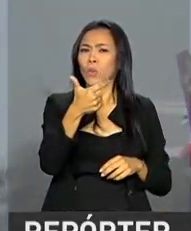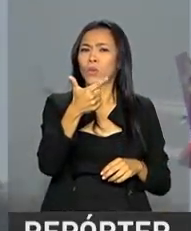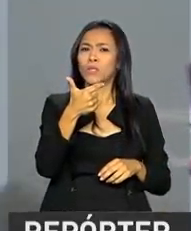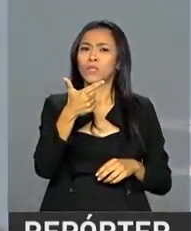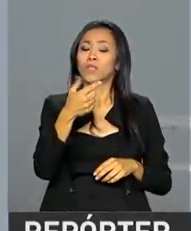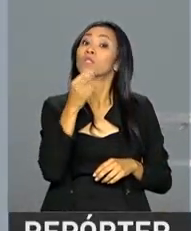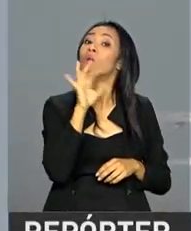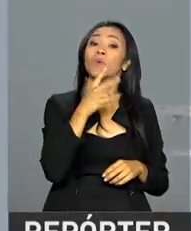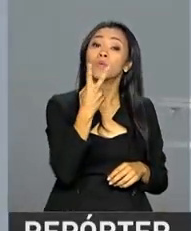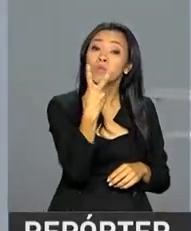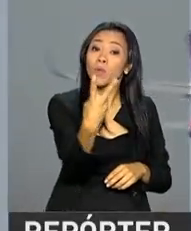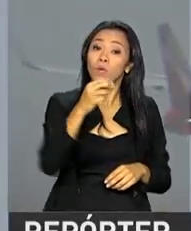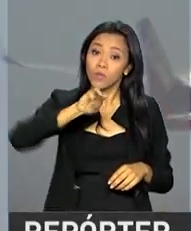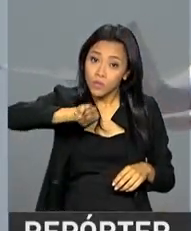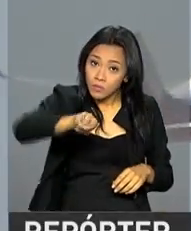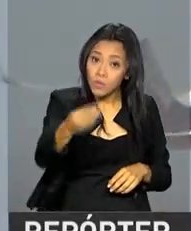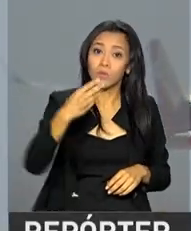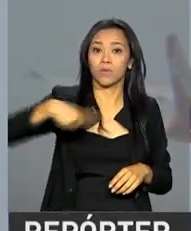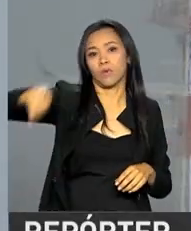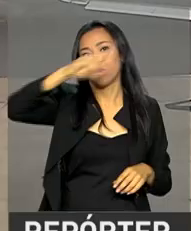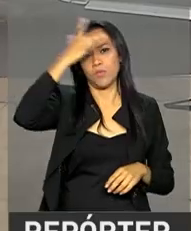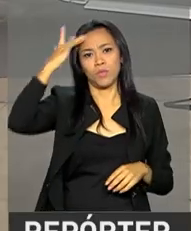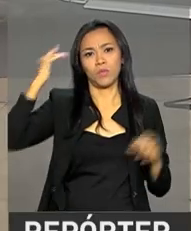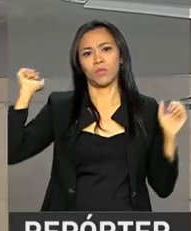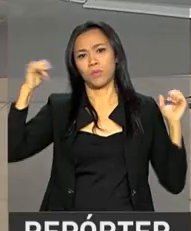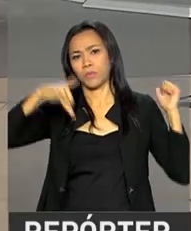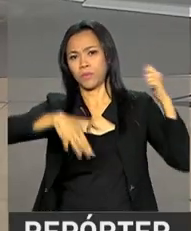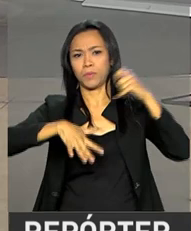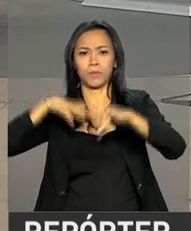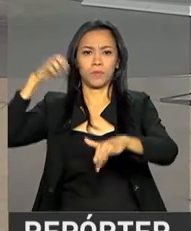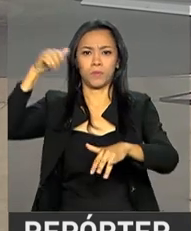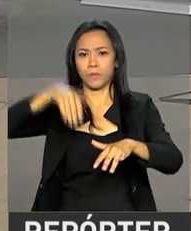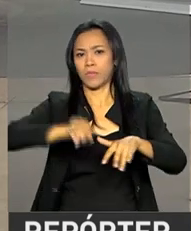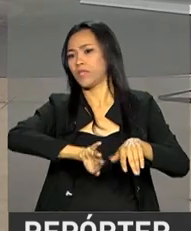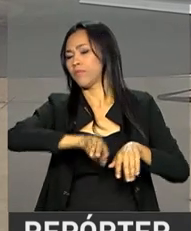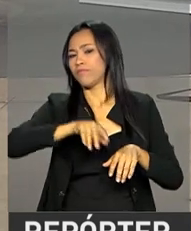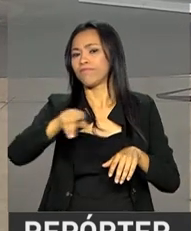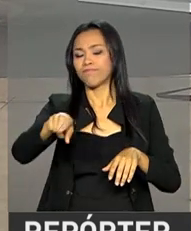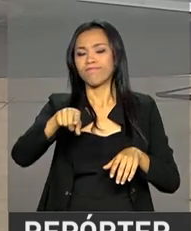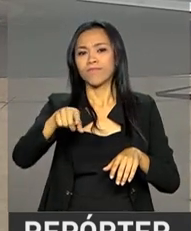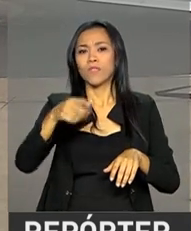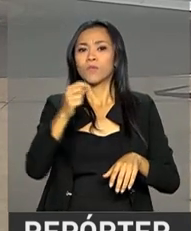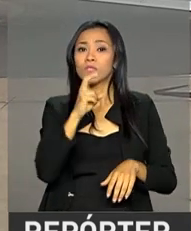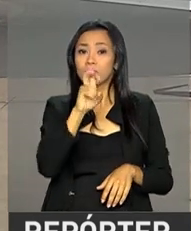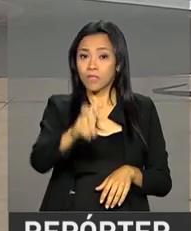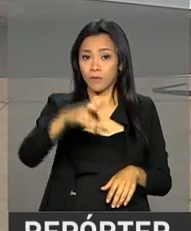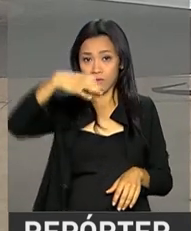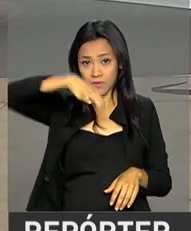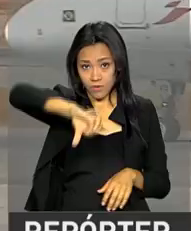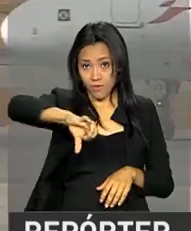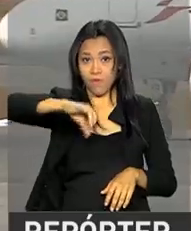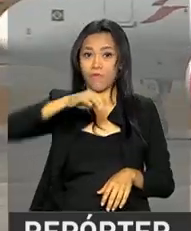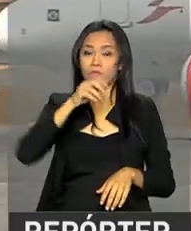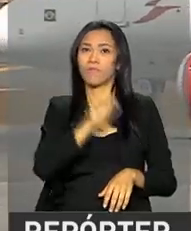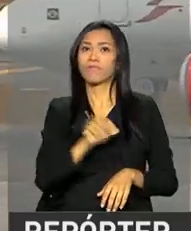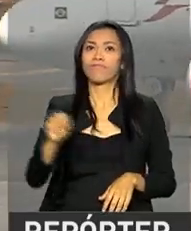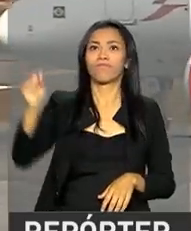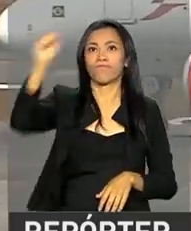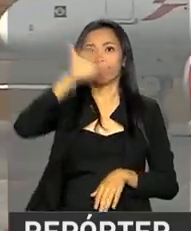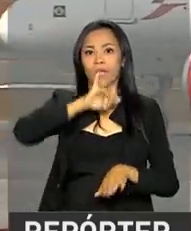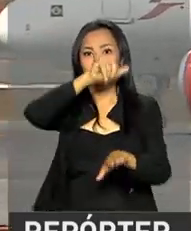de passageiros em operações de embarques e desembarques nos 59 aeroportos da